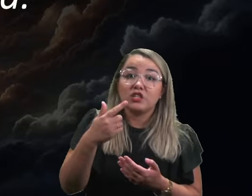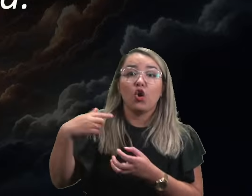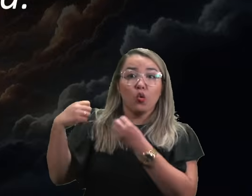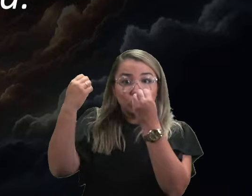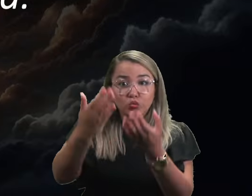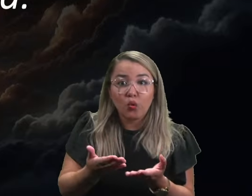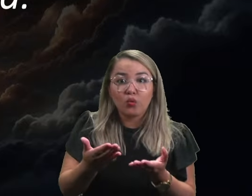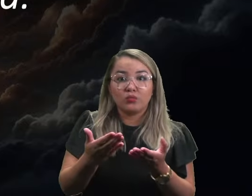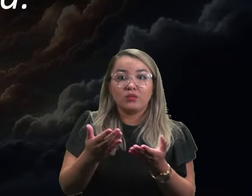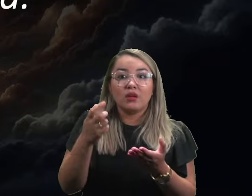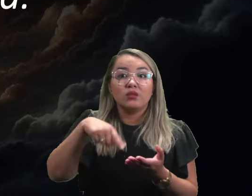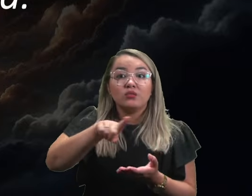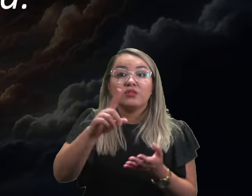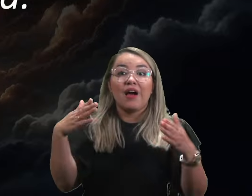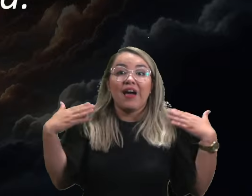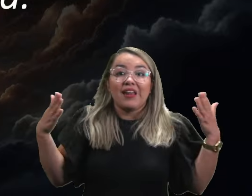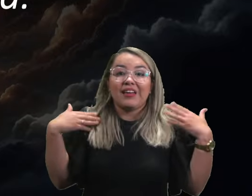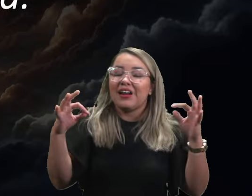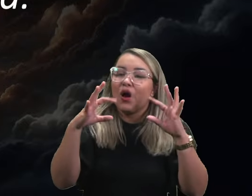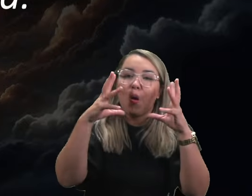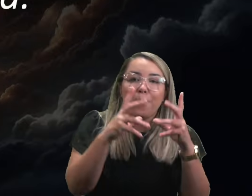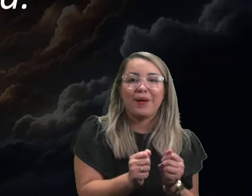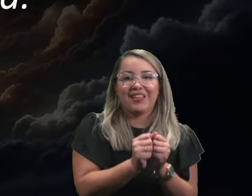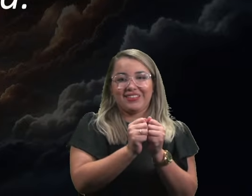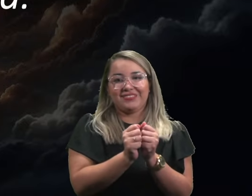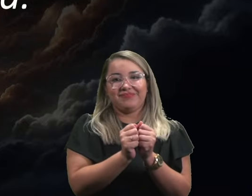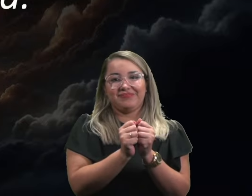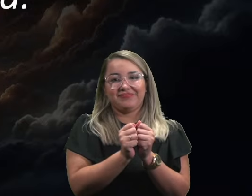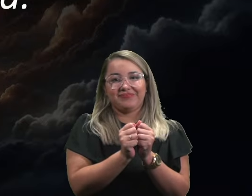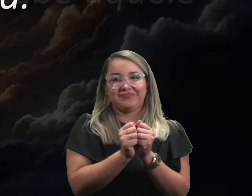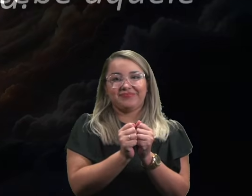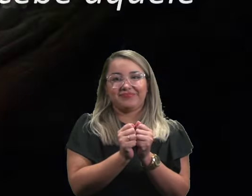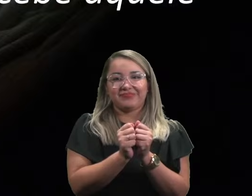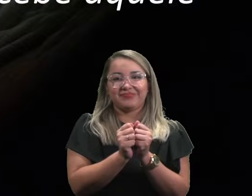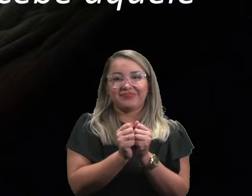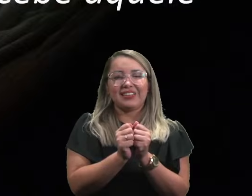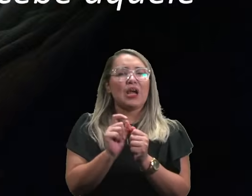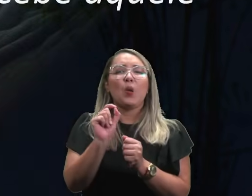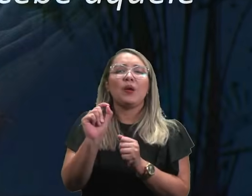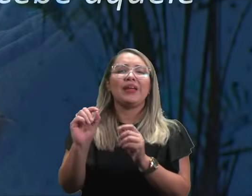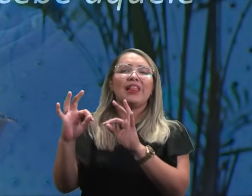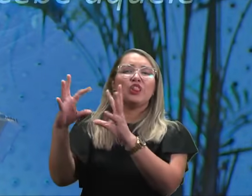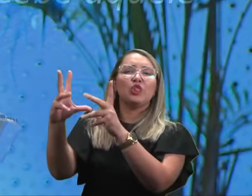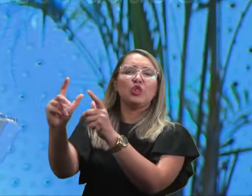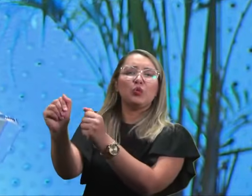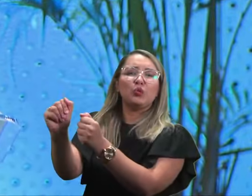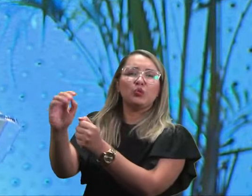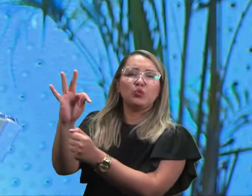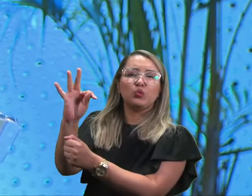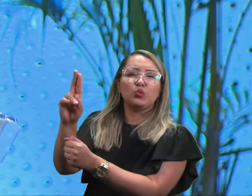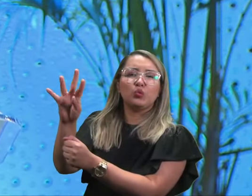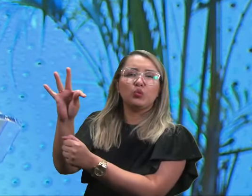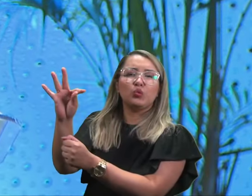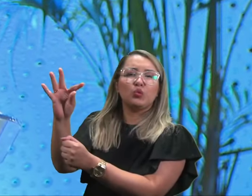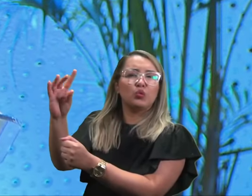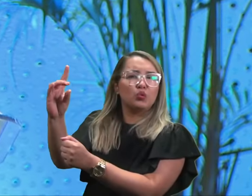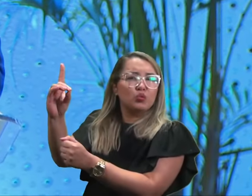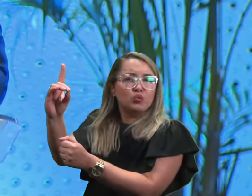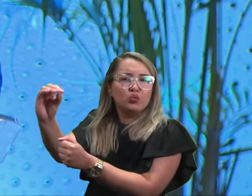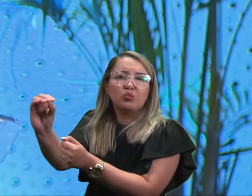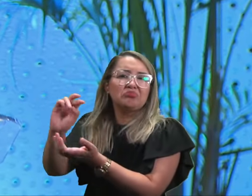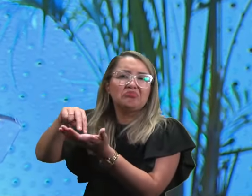alegria seja completa. Que tudo é esse? Que tudo é